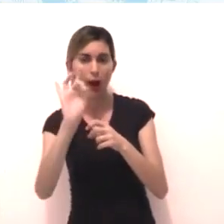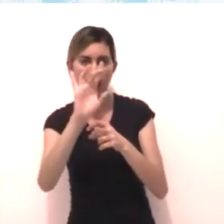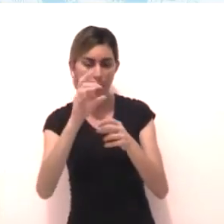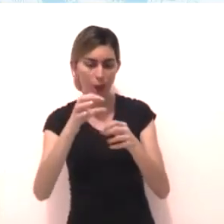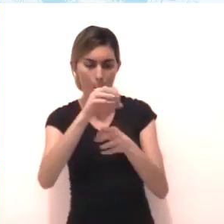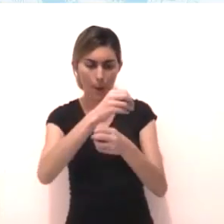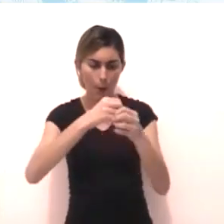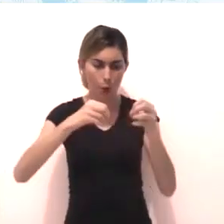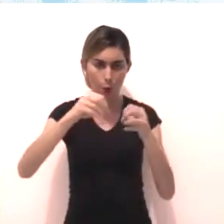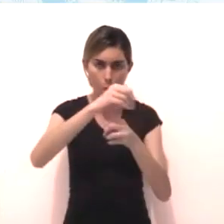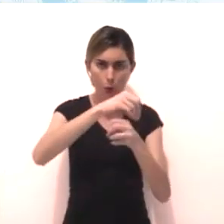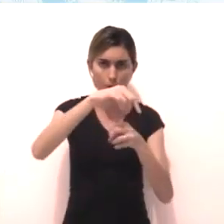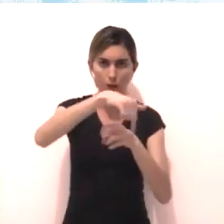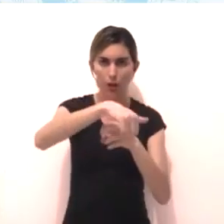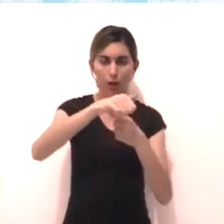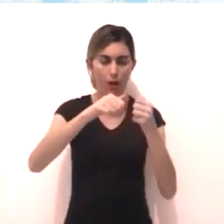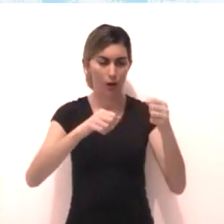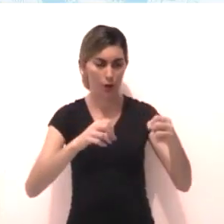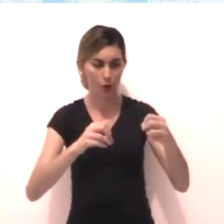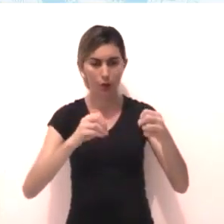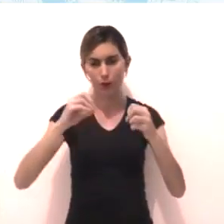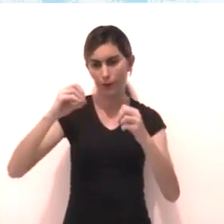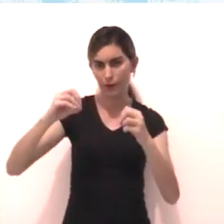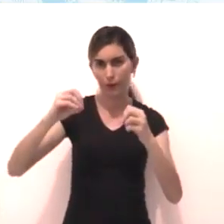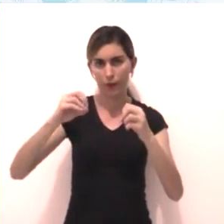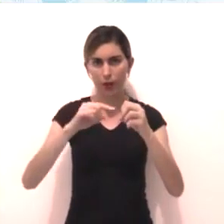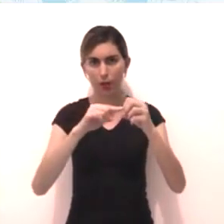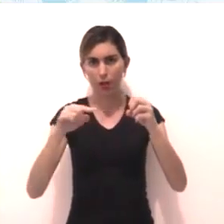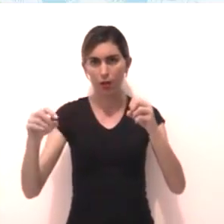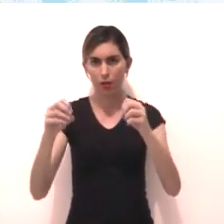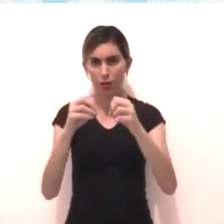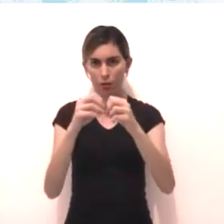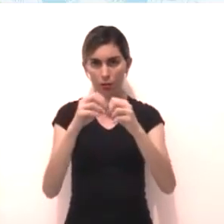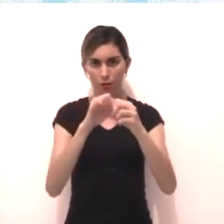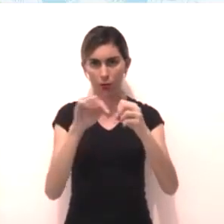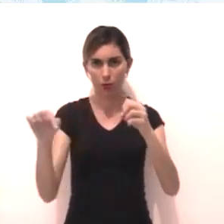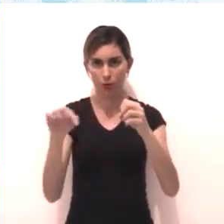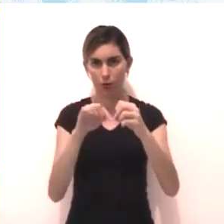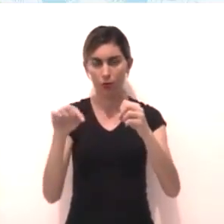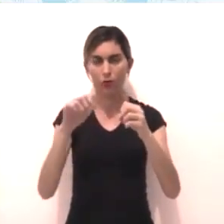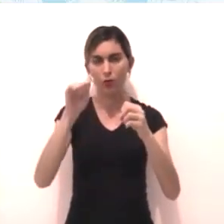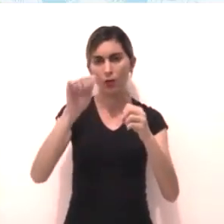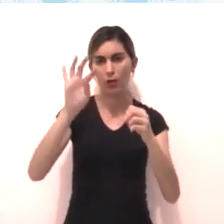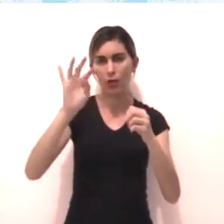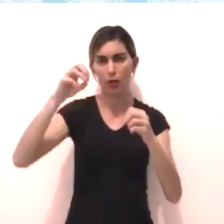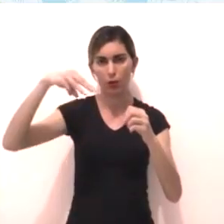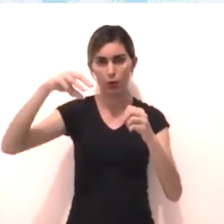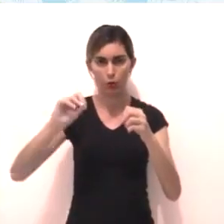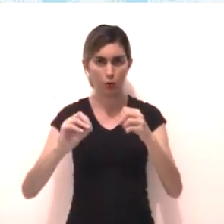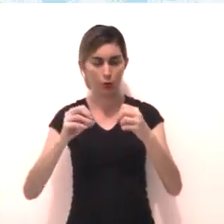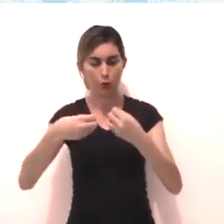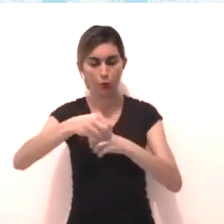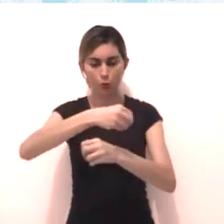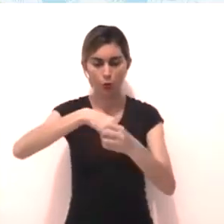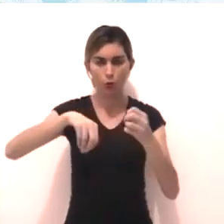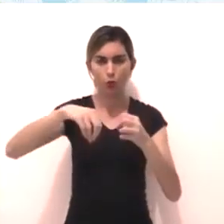bola dessa é um átomo de nitrogênio que estão ligados entre si, formando a